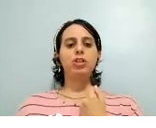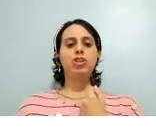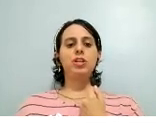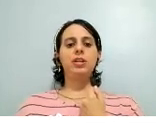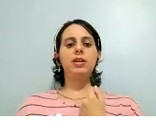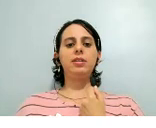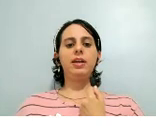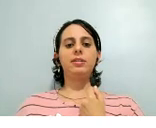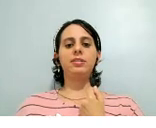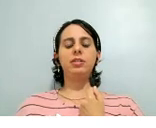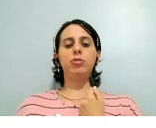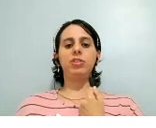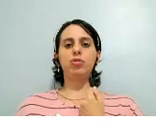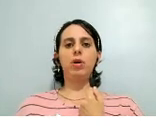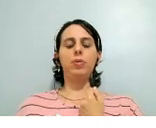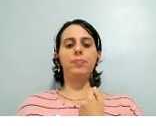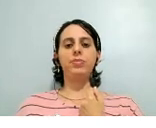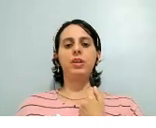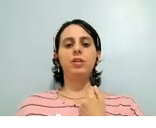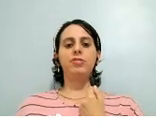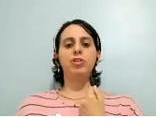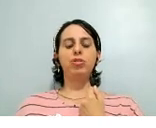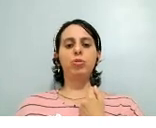embaixo, tirinha de Silva João,